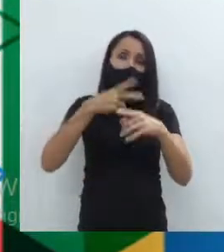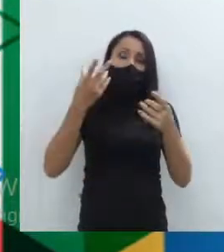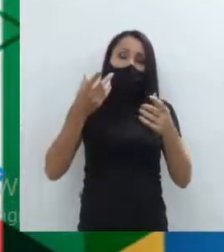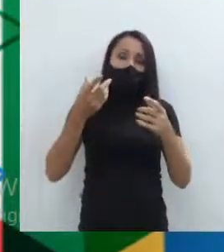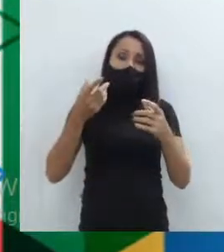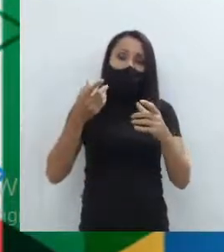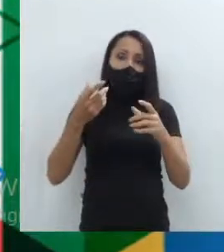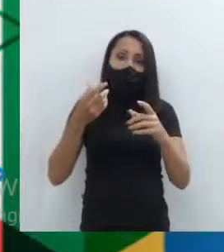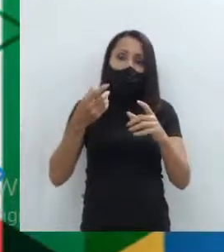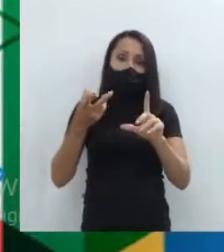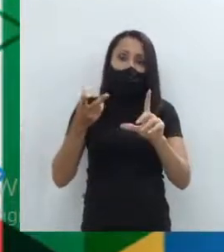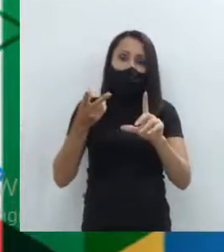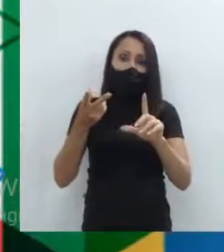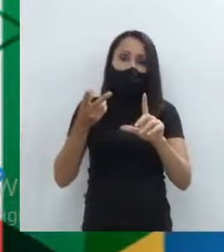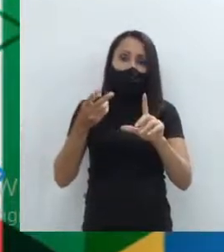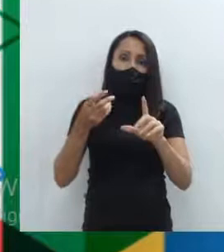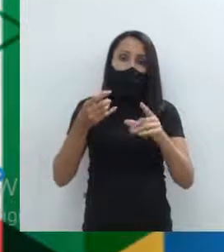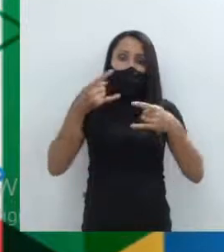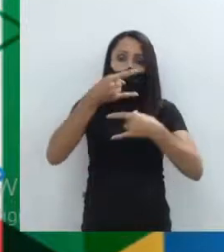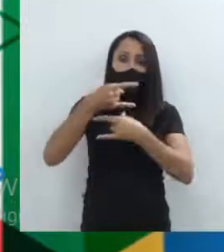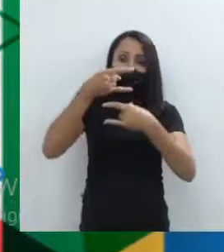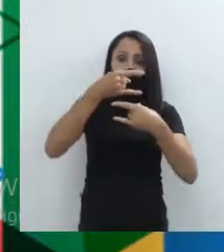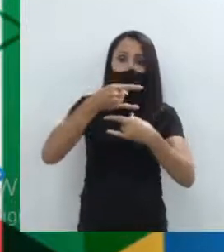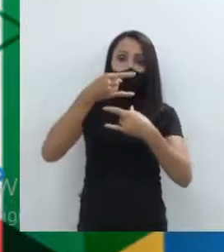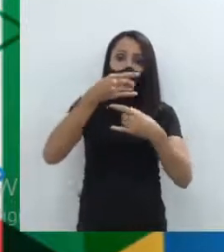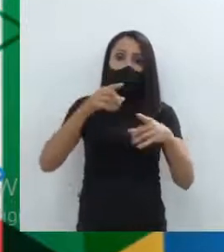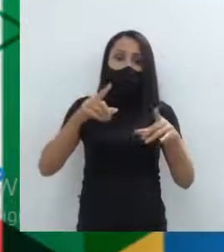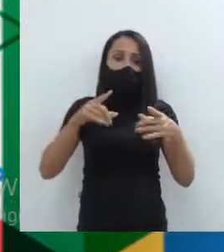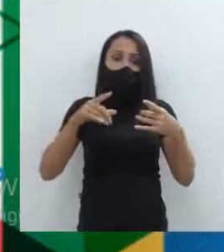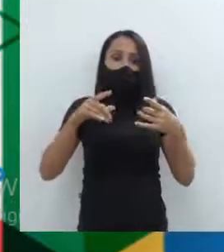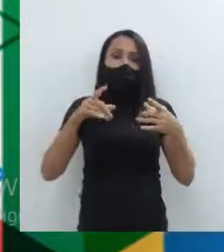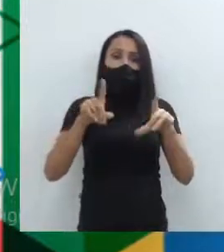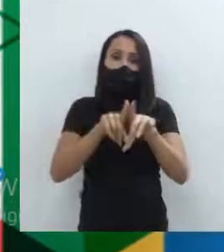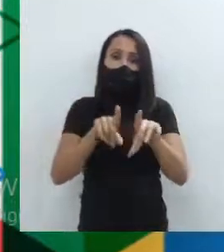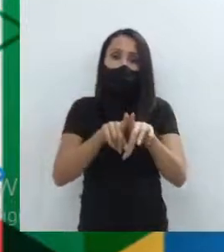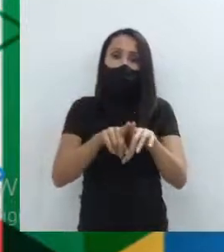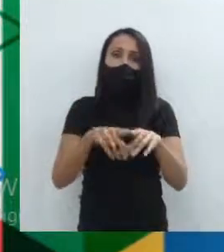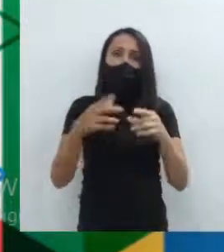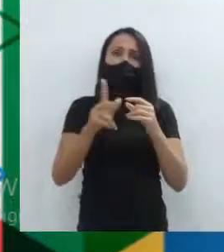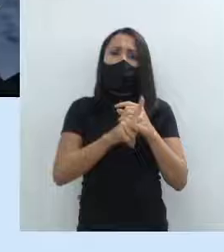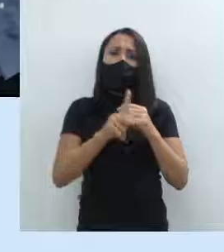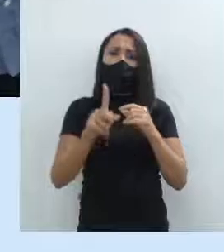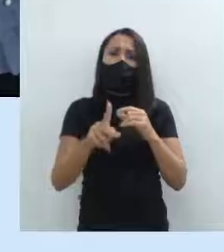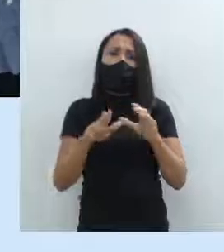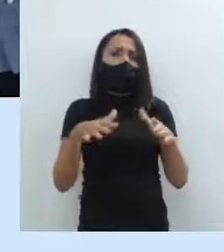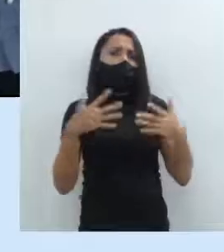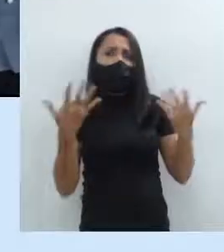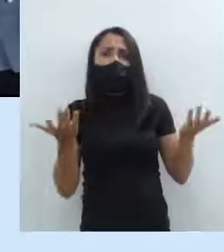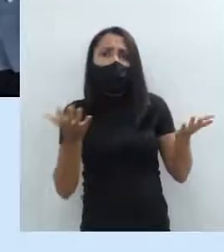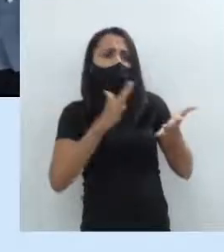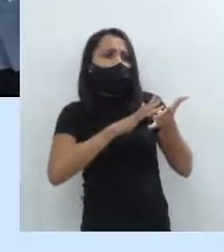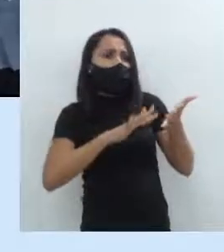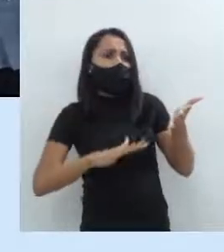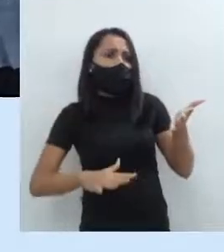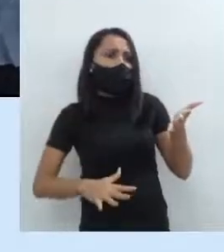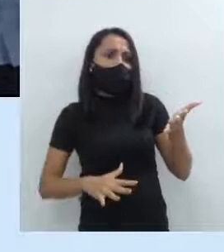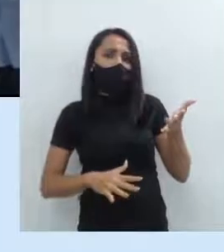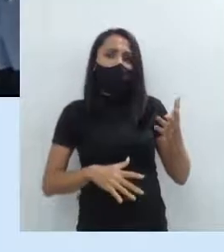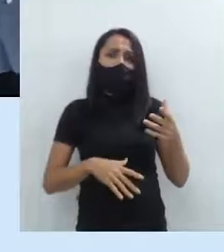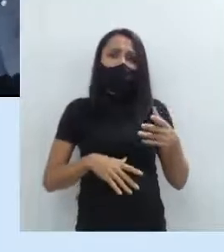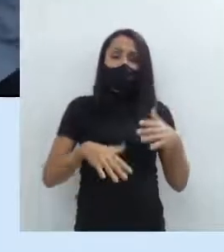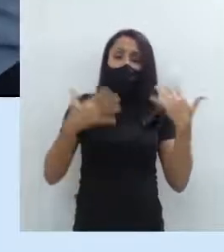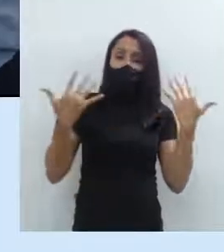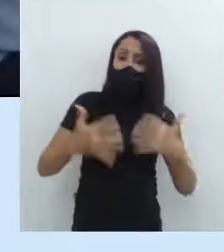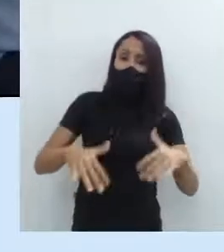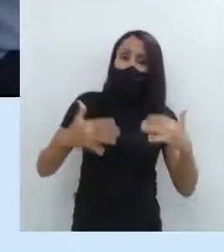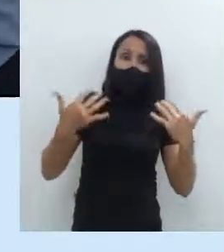vão lembrar assim que as minhas atividades, muitas vezes quando eu passo, eles dizem assim, professor, que é isso? Que tantas atividades são essas? Eu digo, olha,